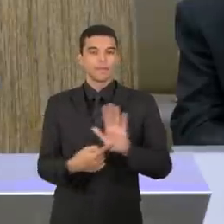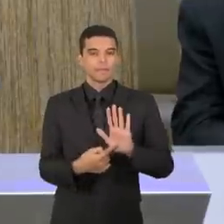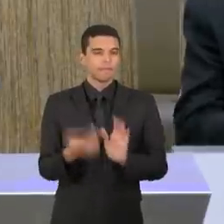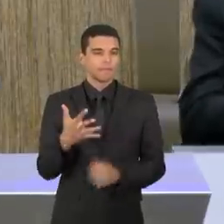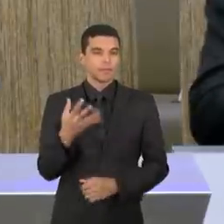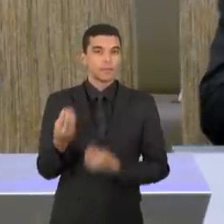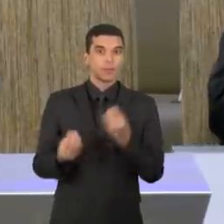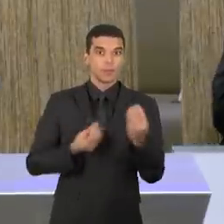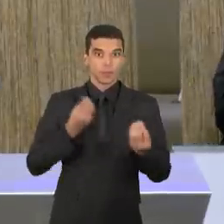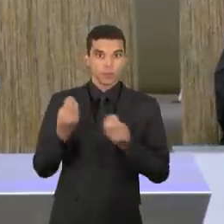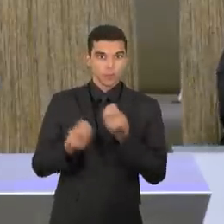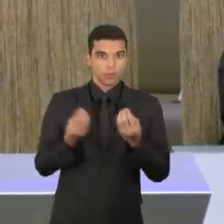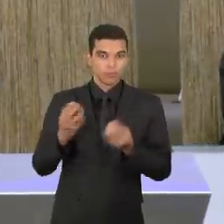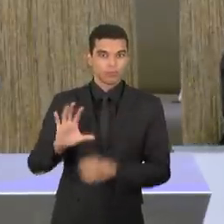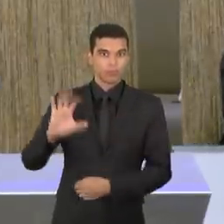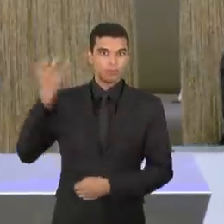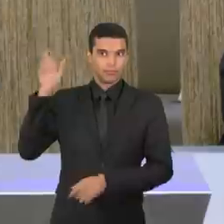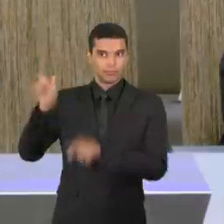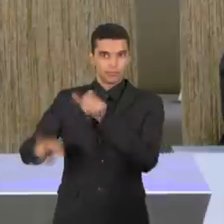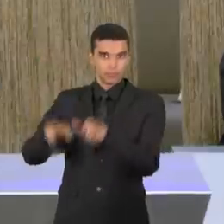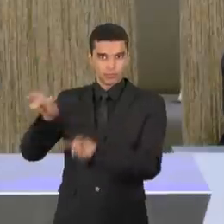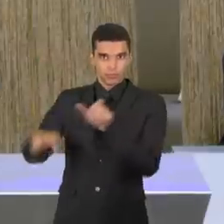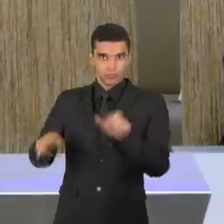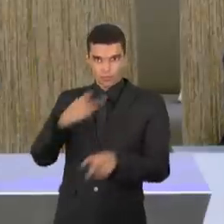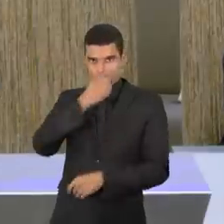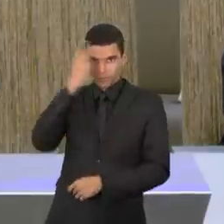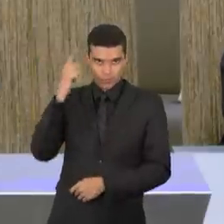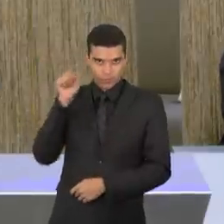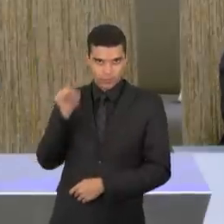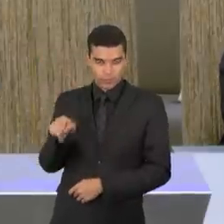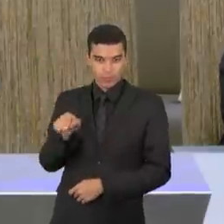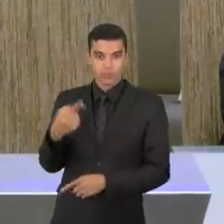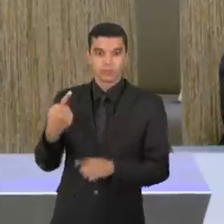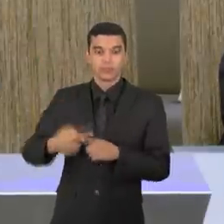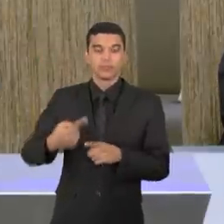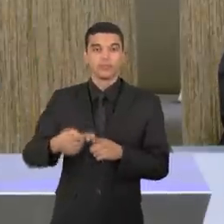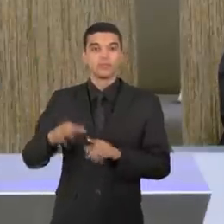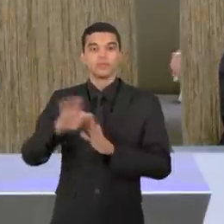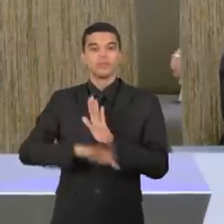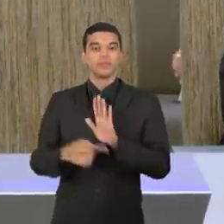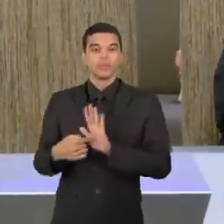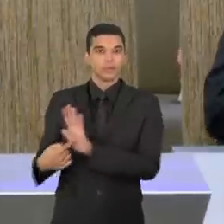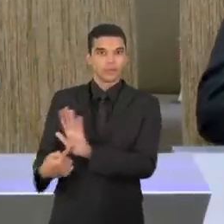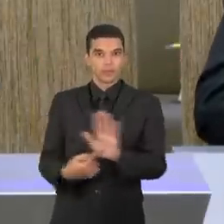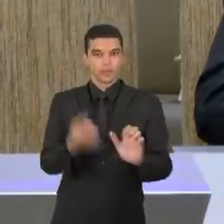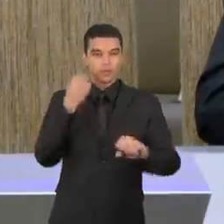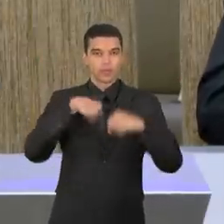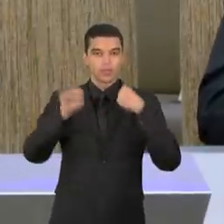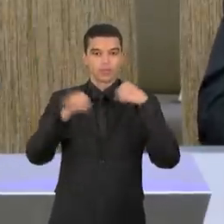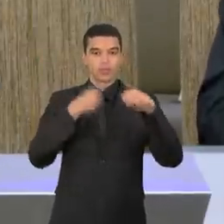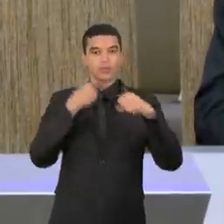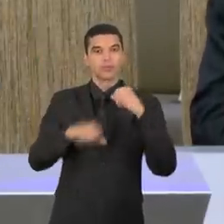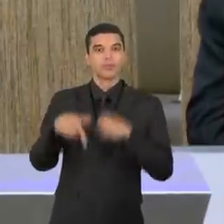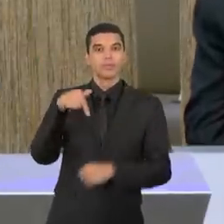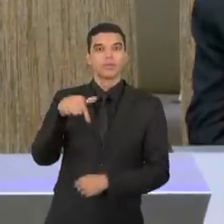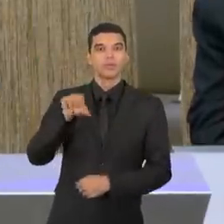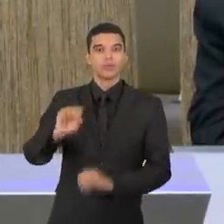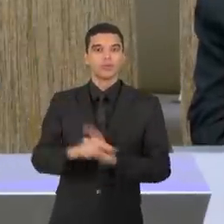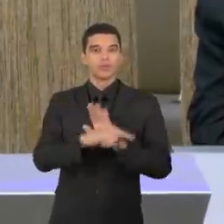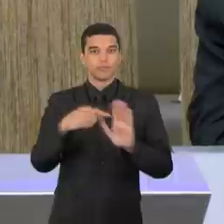como ficou a situação daquele povo, quando ele diz assim, no Salmo 78 e o